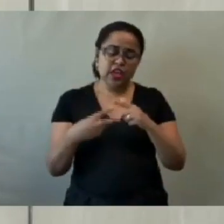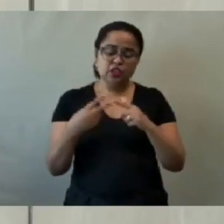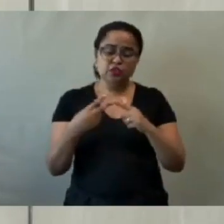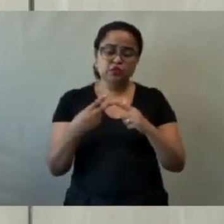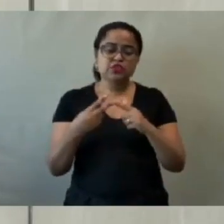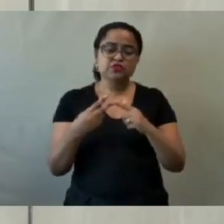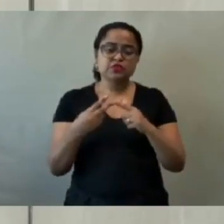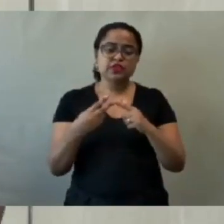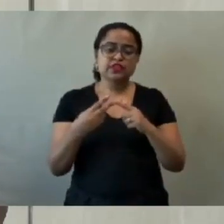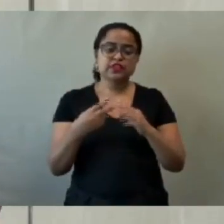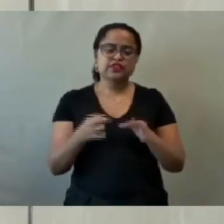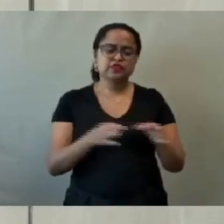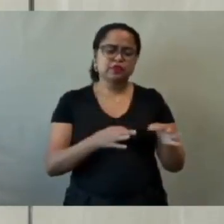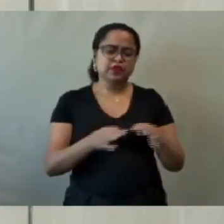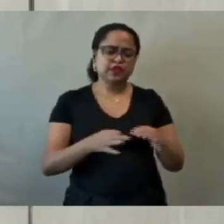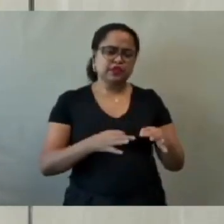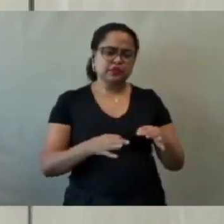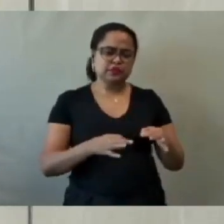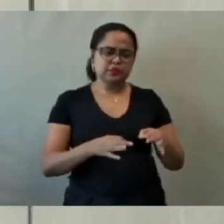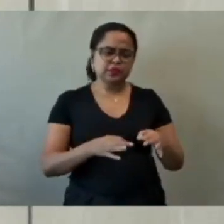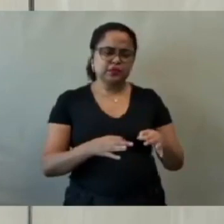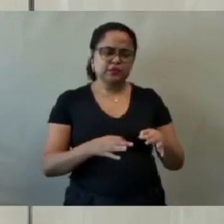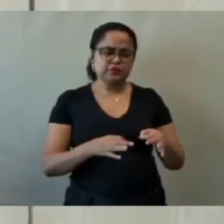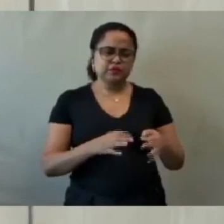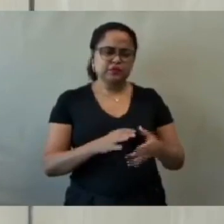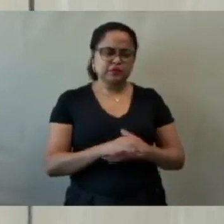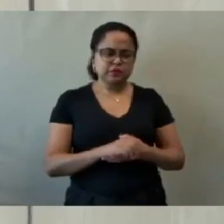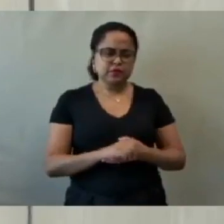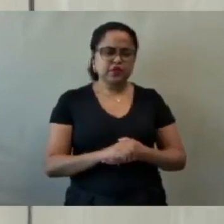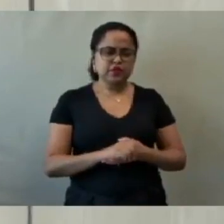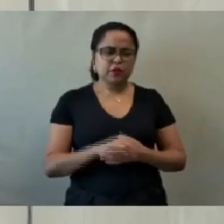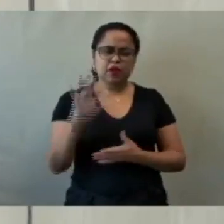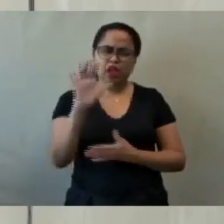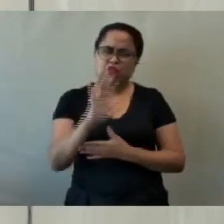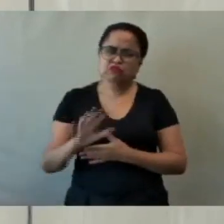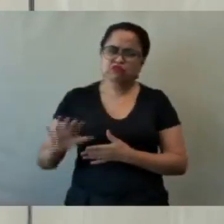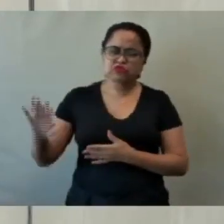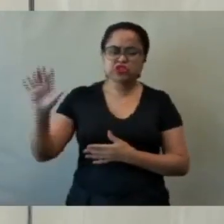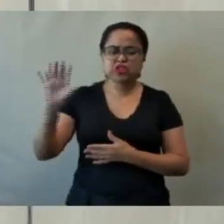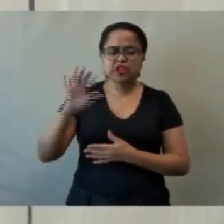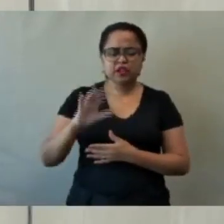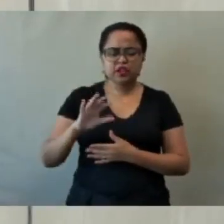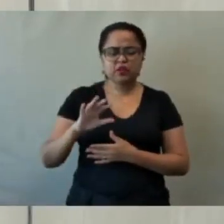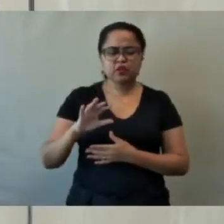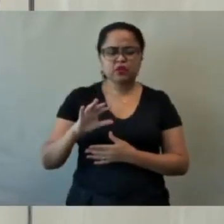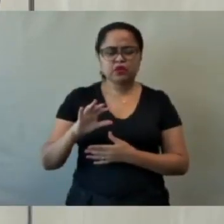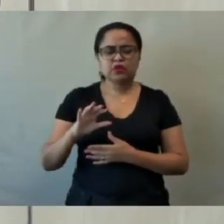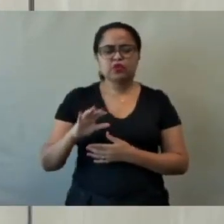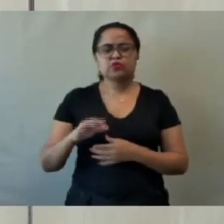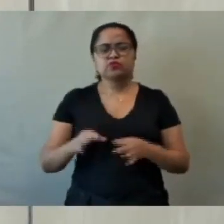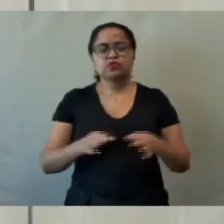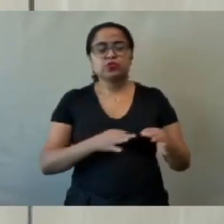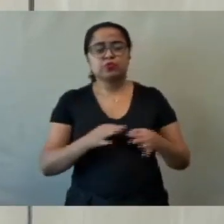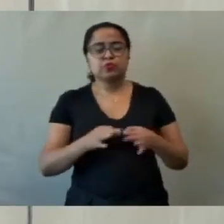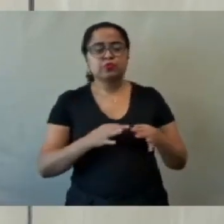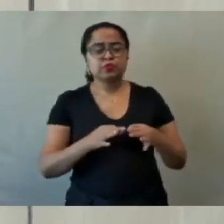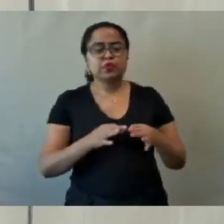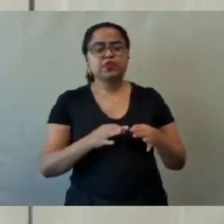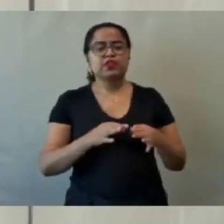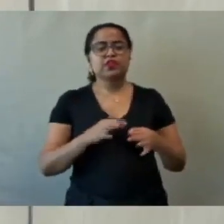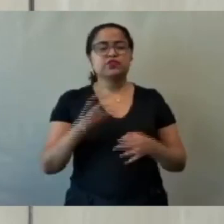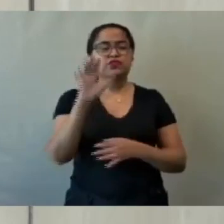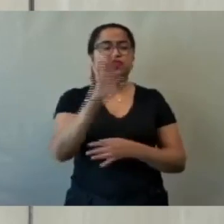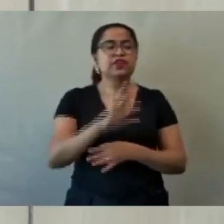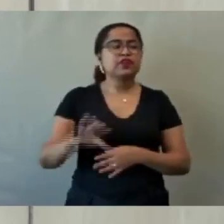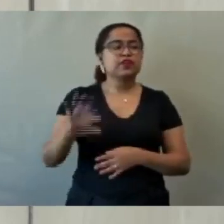plano, porque eu acho que a Gael dela trouxe um apanhado mais geral, né? Colocado do Plano Nacional de Educação, mas no que nos remete